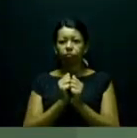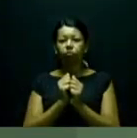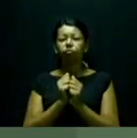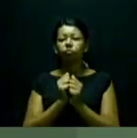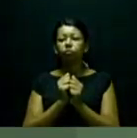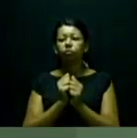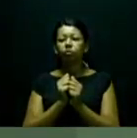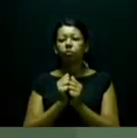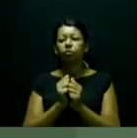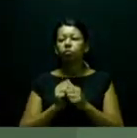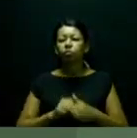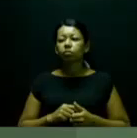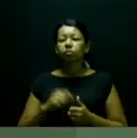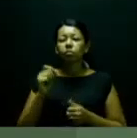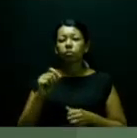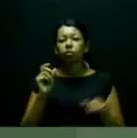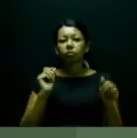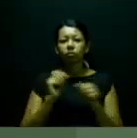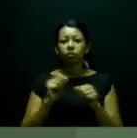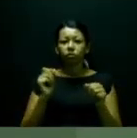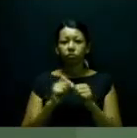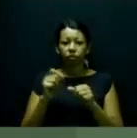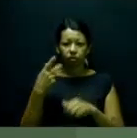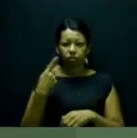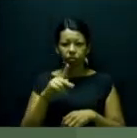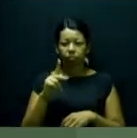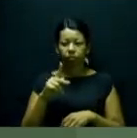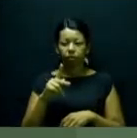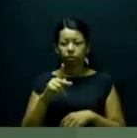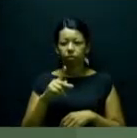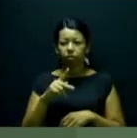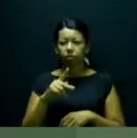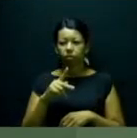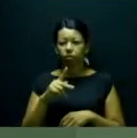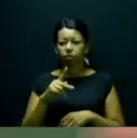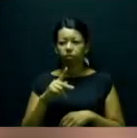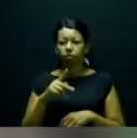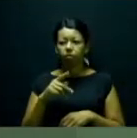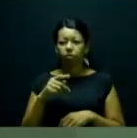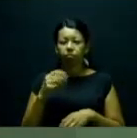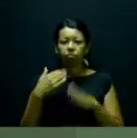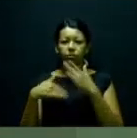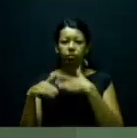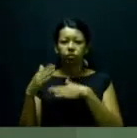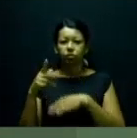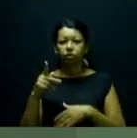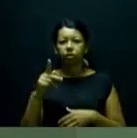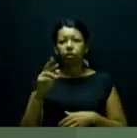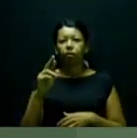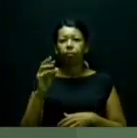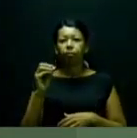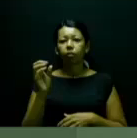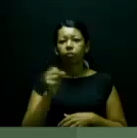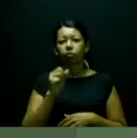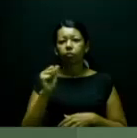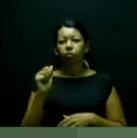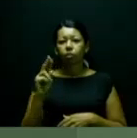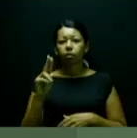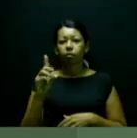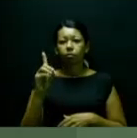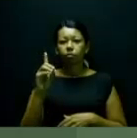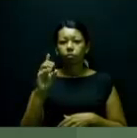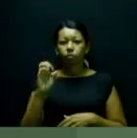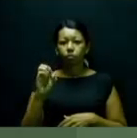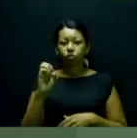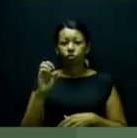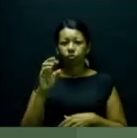as tratativas que foi feito em relação à antiga ProSaúde, ao qual